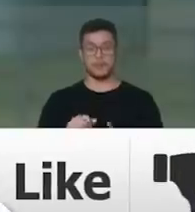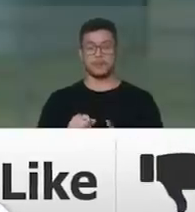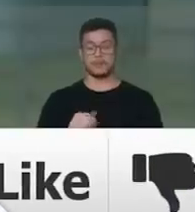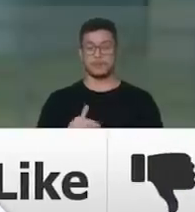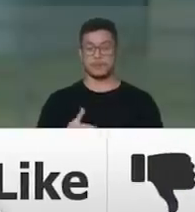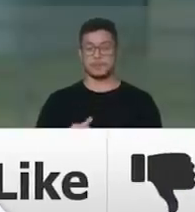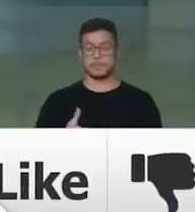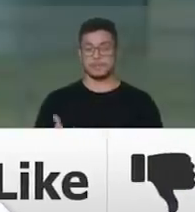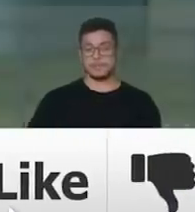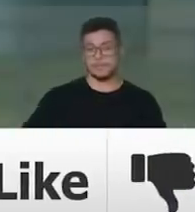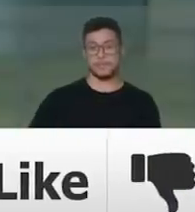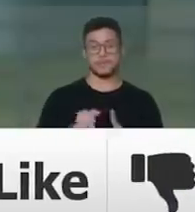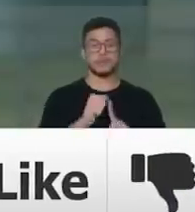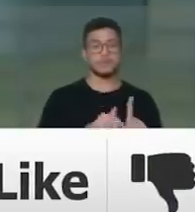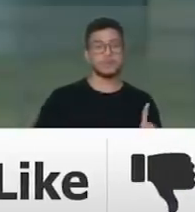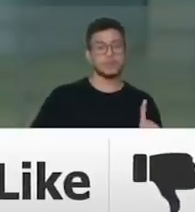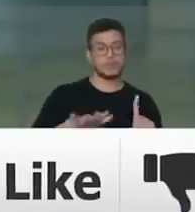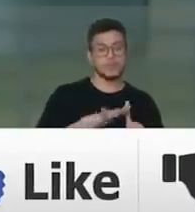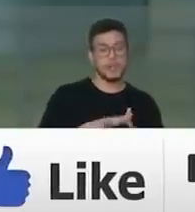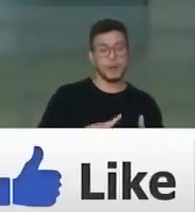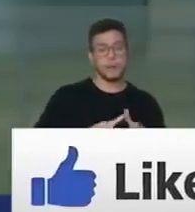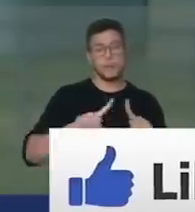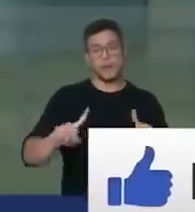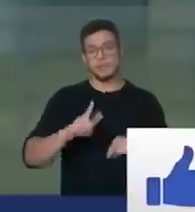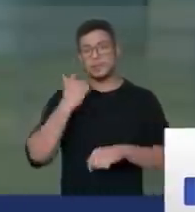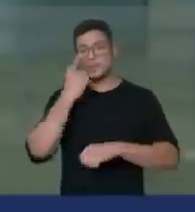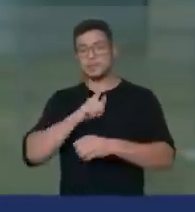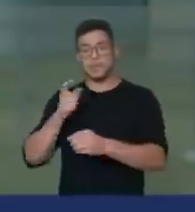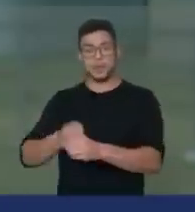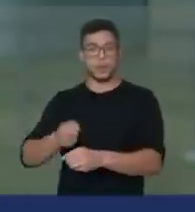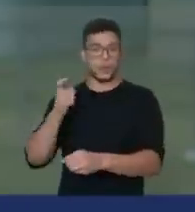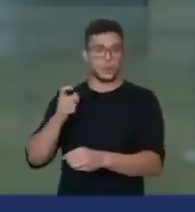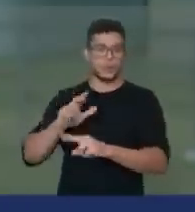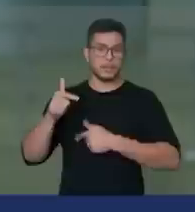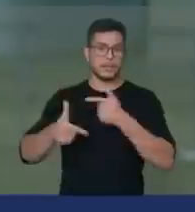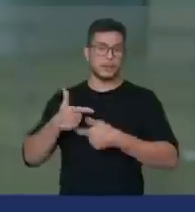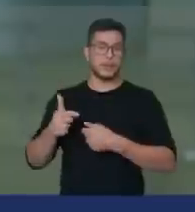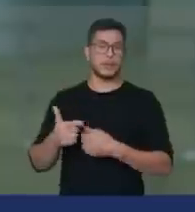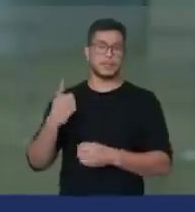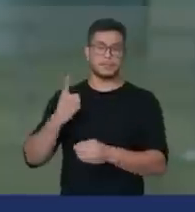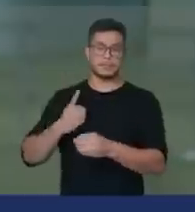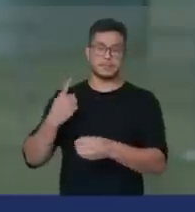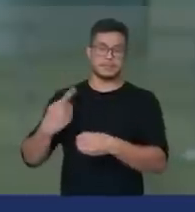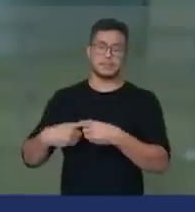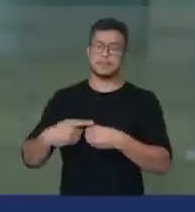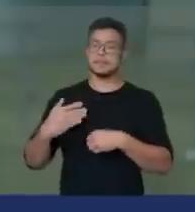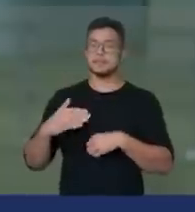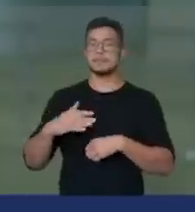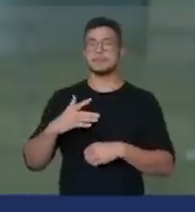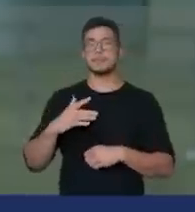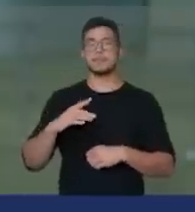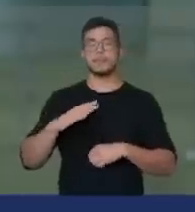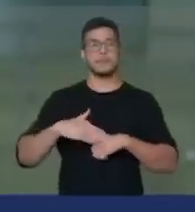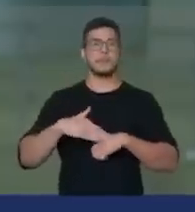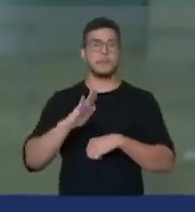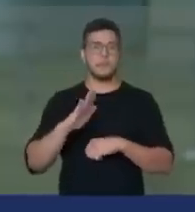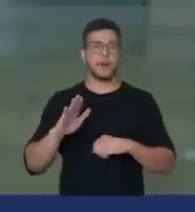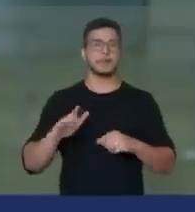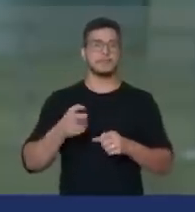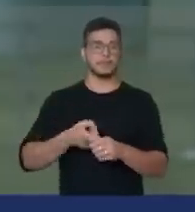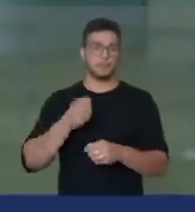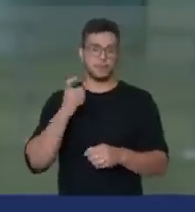exigência do Estado de uma questão social, mas obtém lucro porque opera nas cidades mais lucrativas. Então, é perfeitamente possível fazer a prestação desse serviço